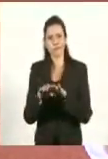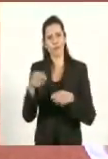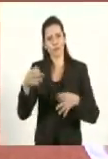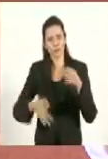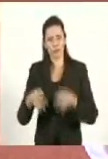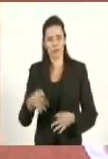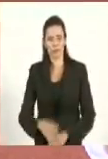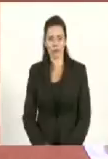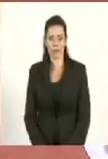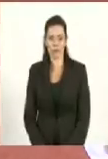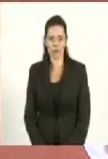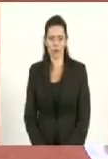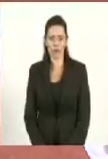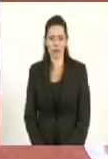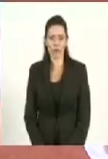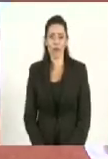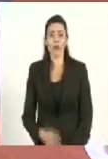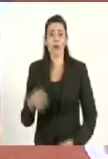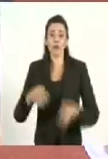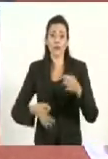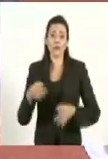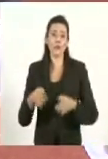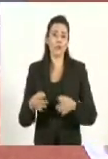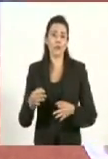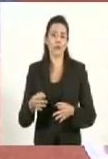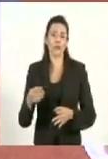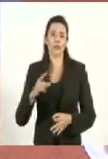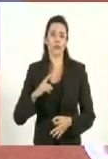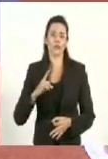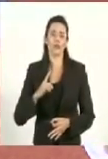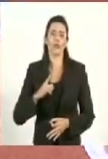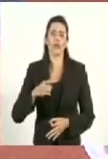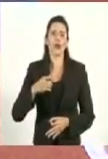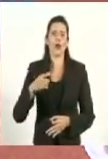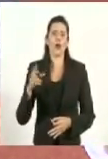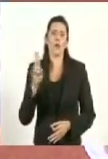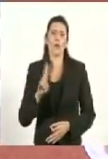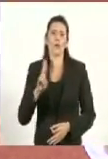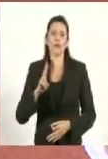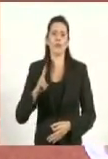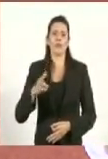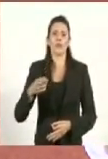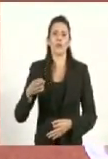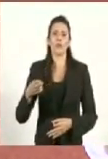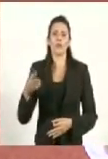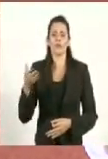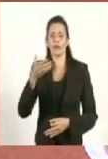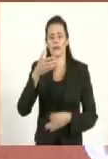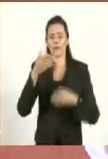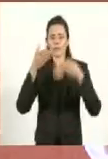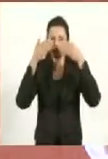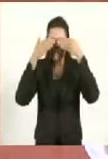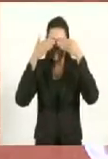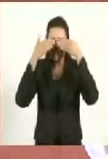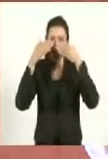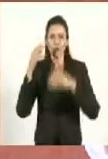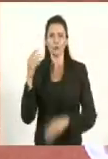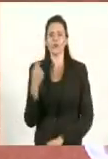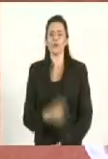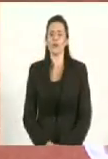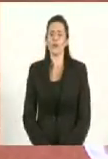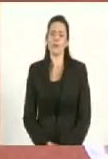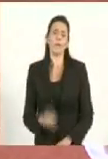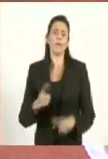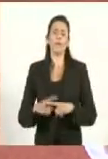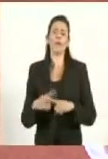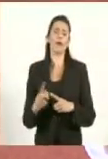a justiça usa vendas? Para não enxergar as diferenças, né? Porque todos são iguais. Mas as diferenças são percebidas